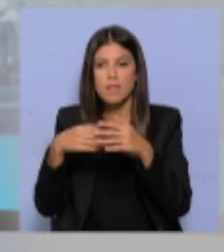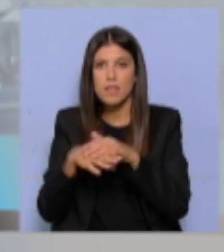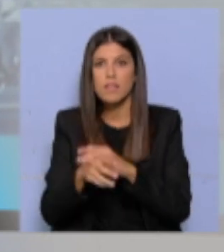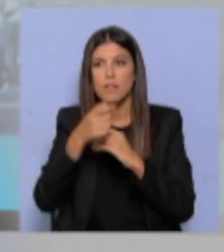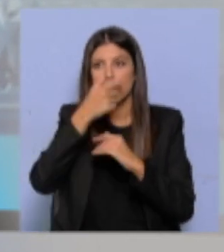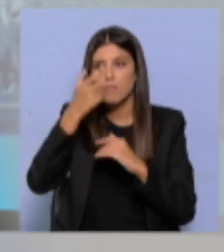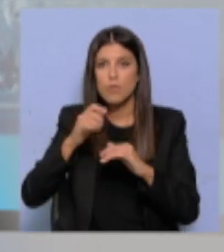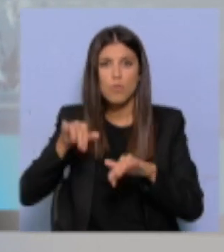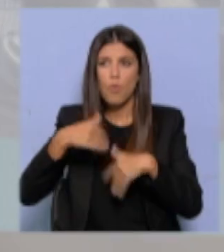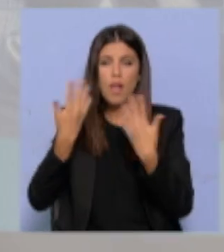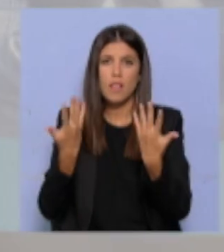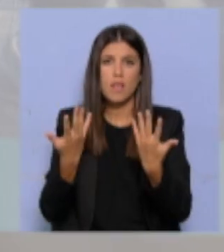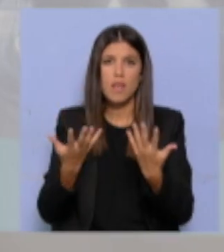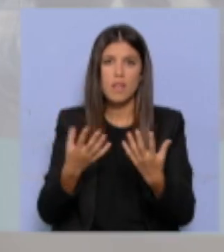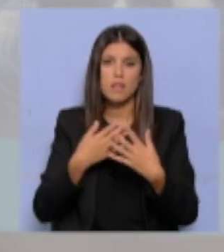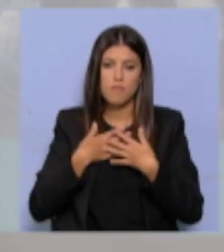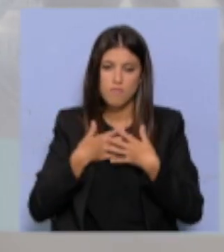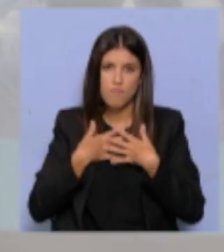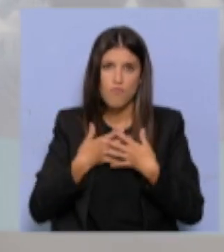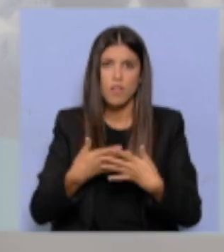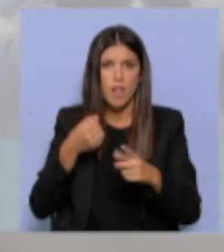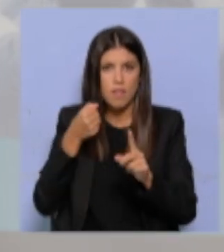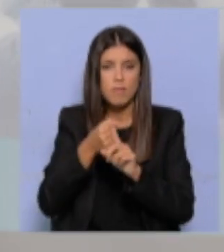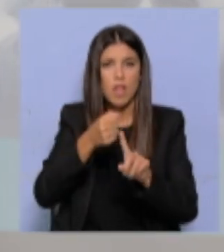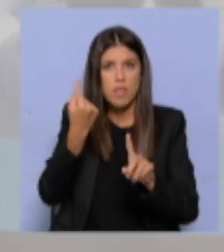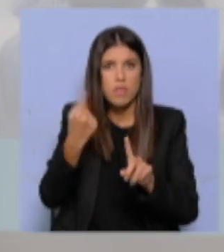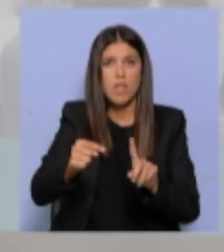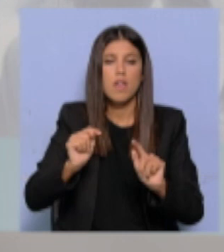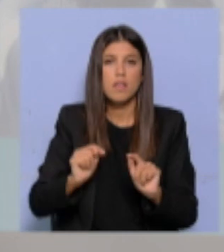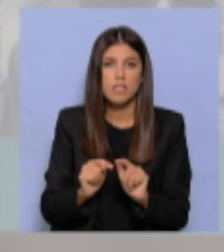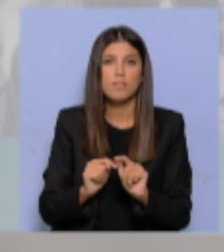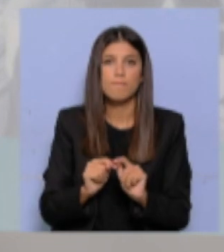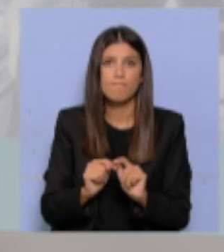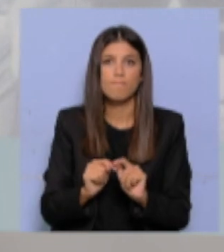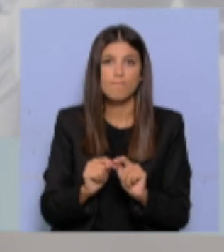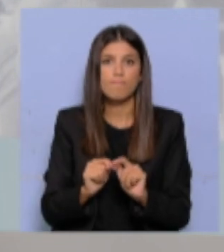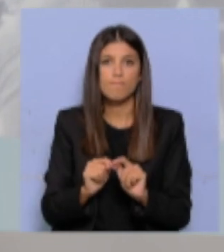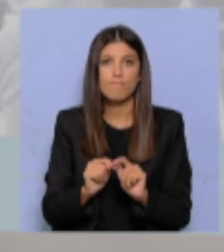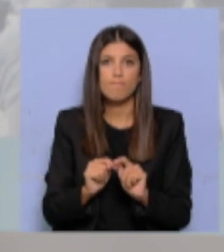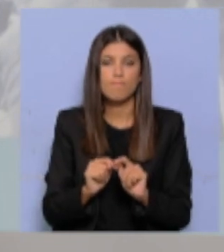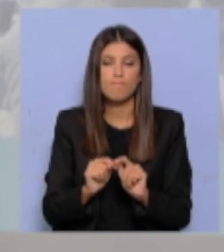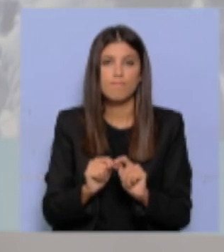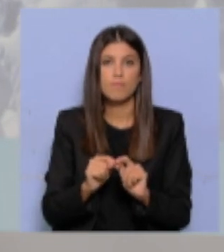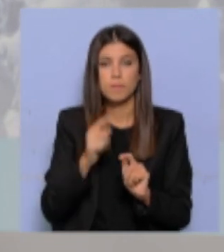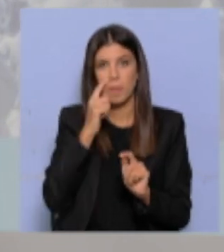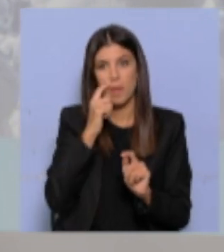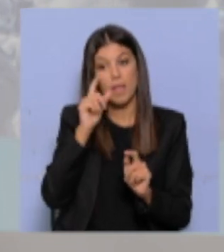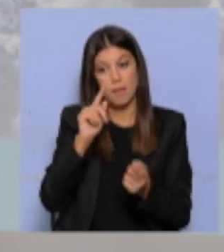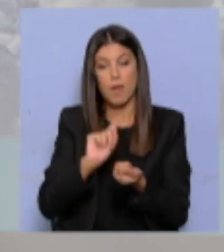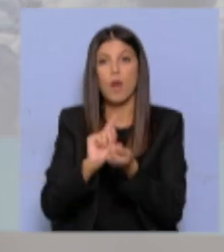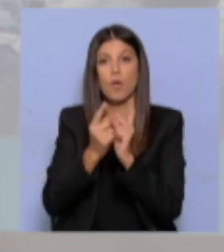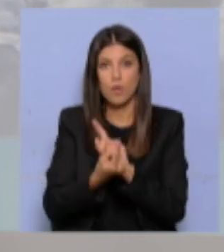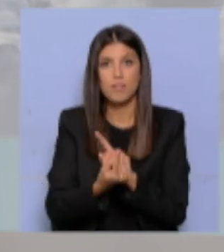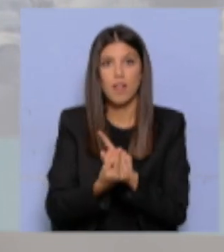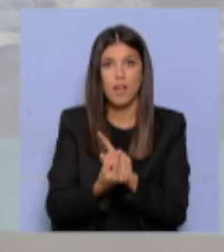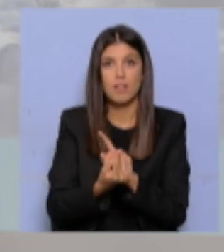parte desses consagrados e das consagradas para com os leigos, mas também vice-versa, da parte dos leigos para